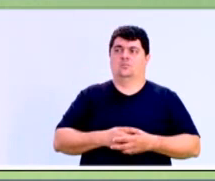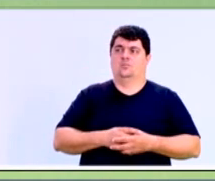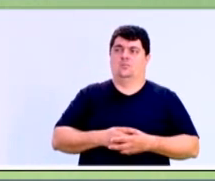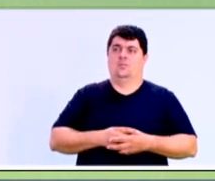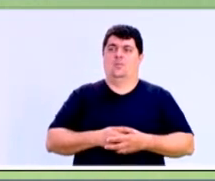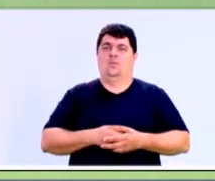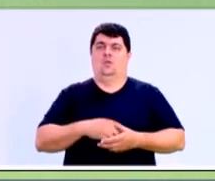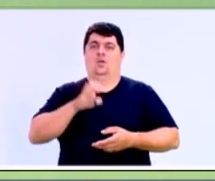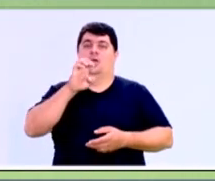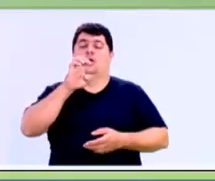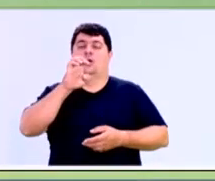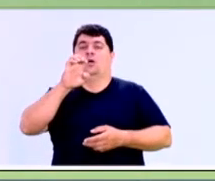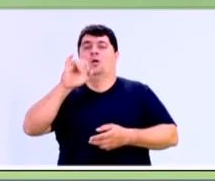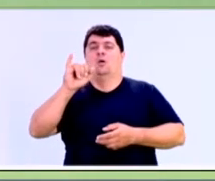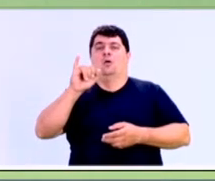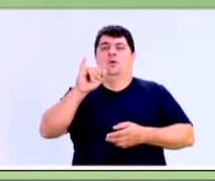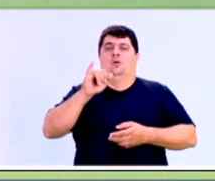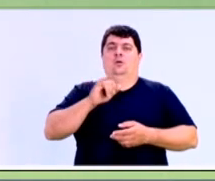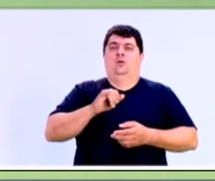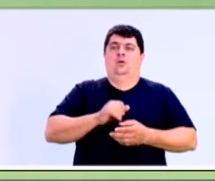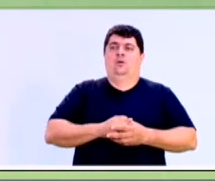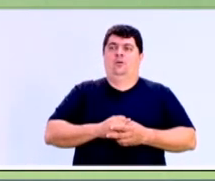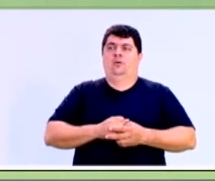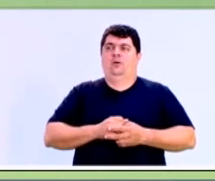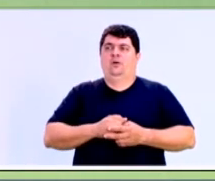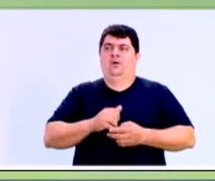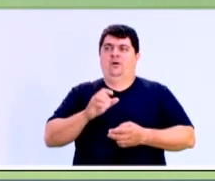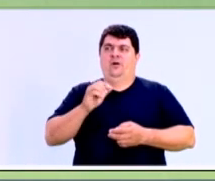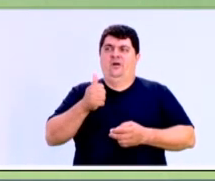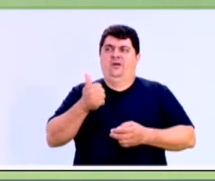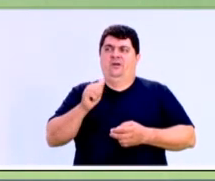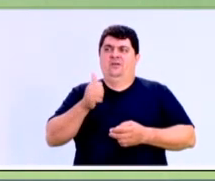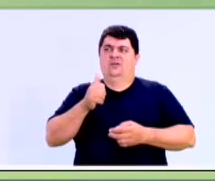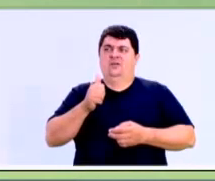Qual o estoque inicial? Se eu tivesse aqui ano de 2011,